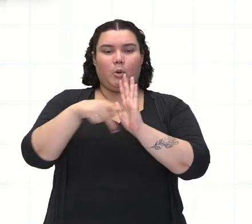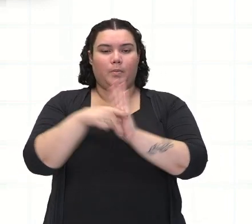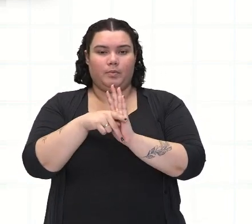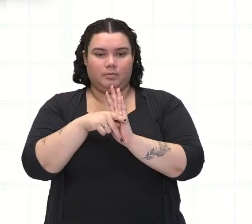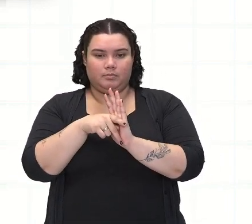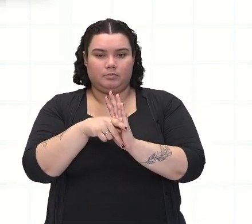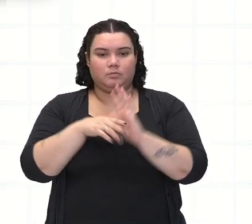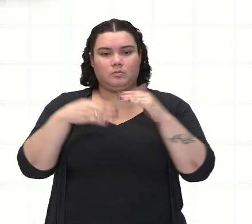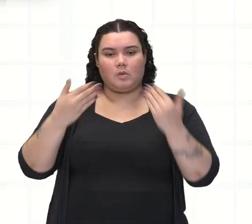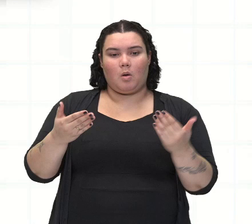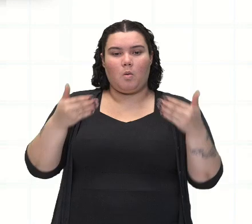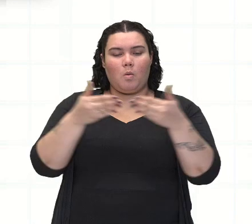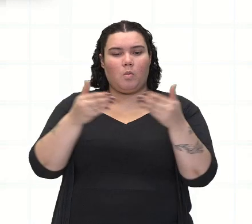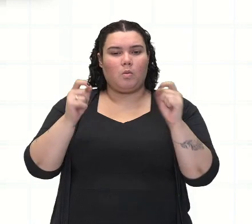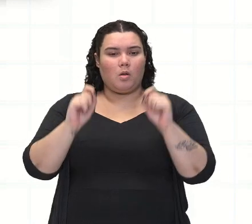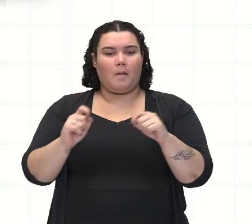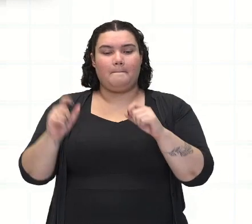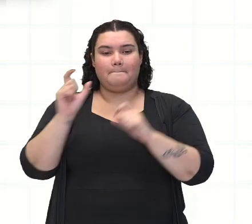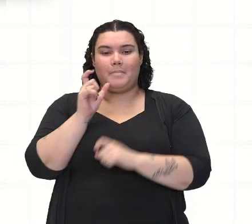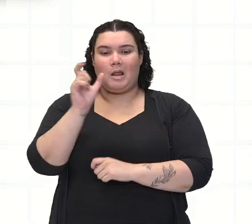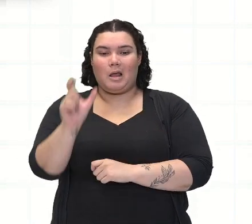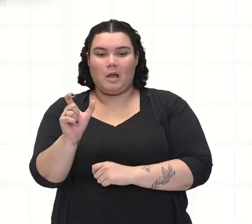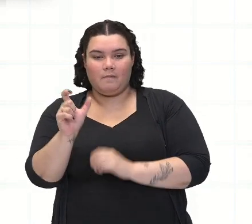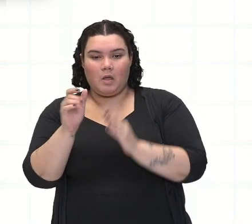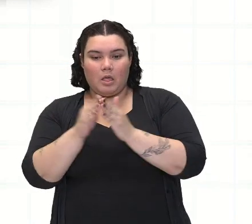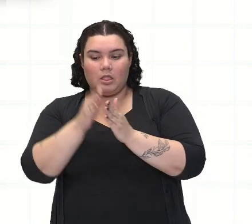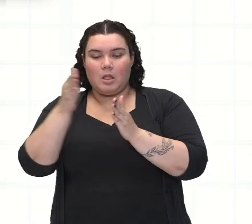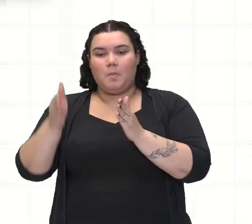Faz concordância com uma palavra que aparece